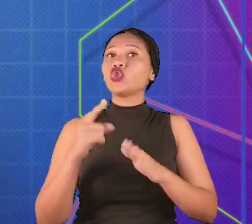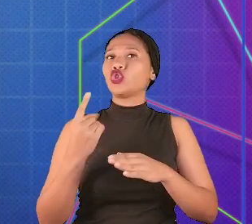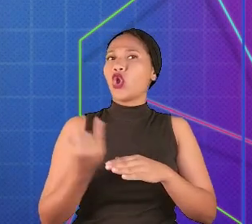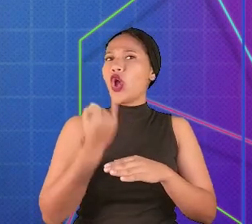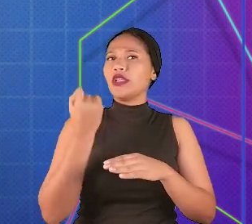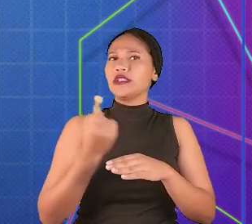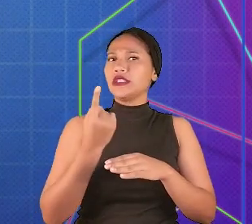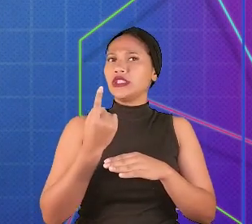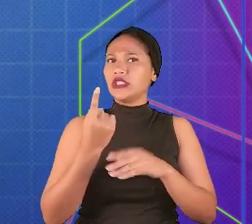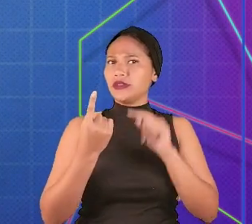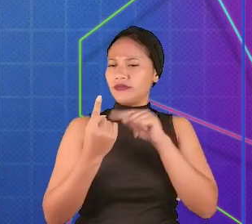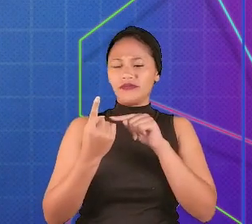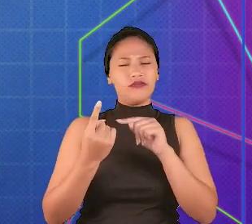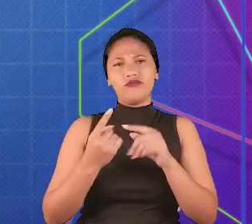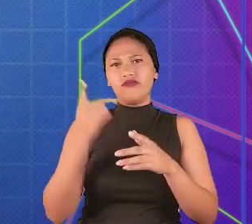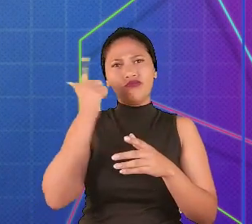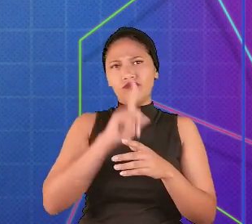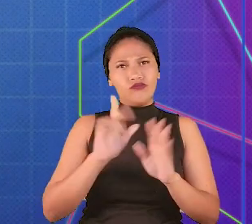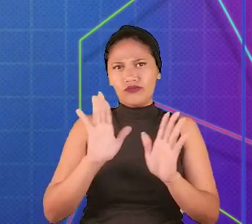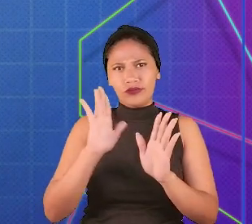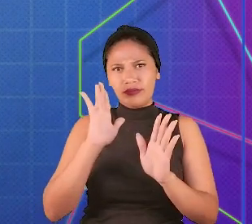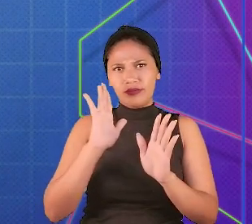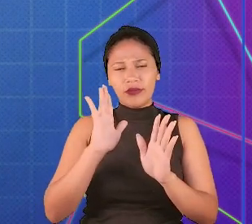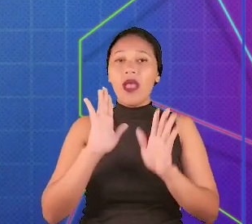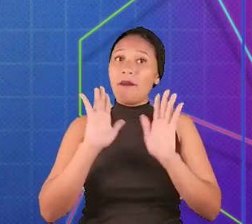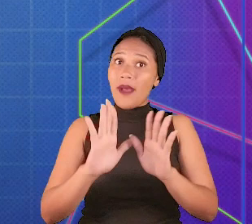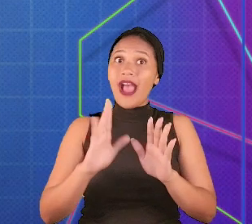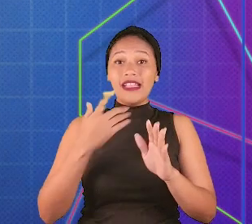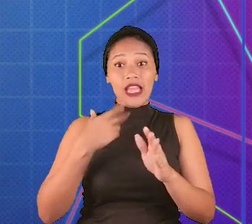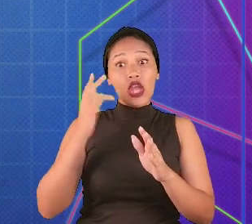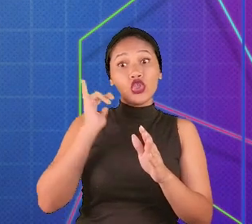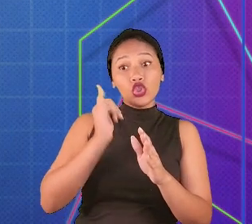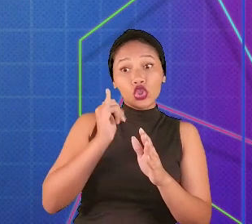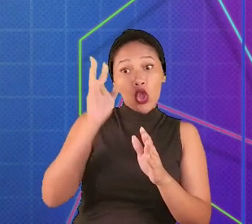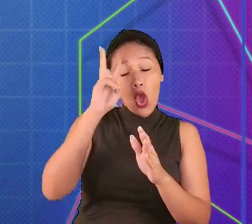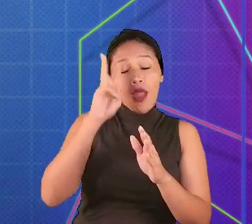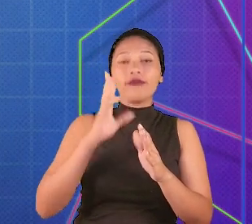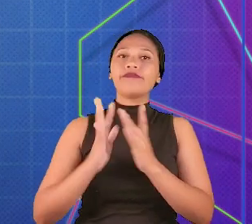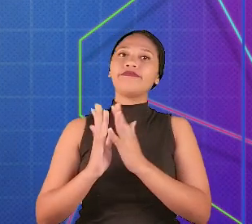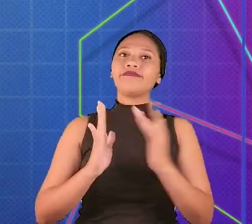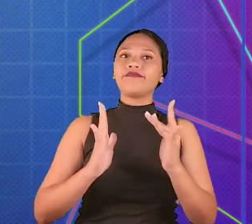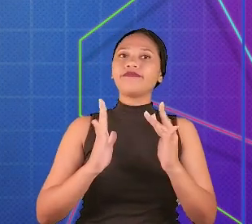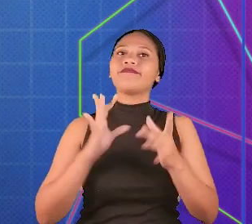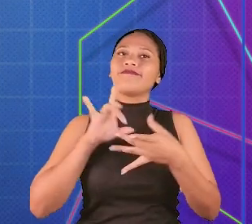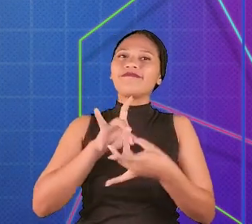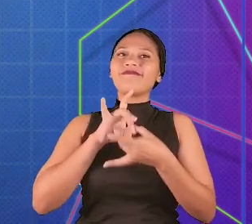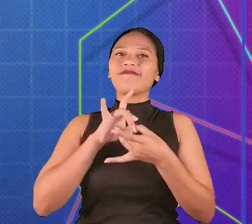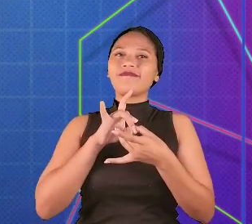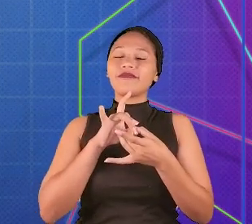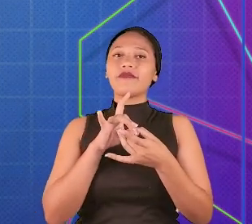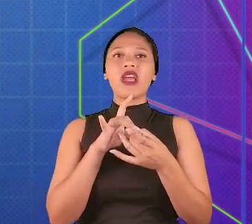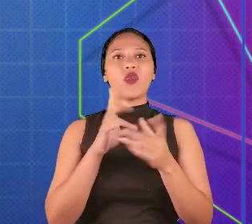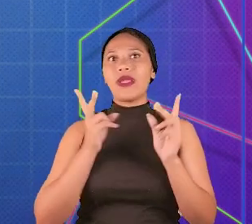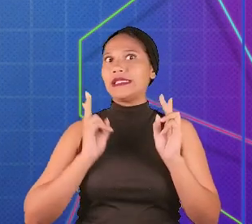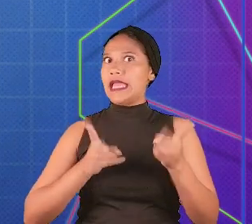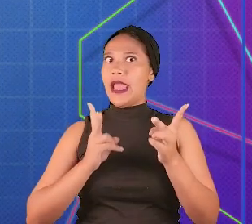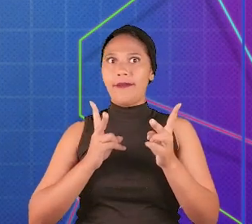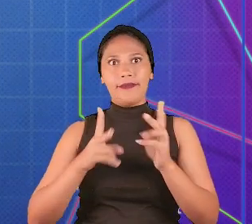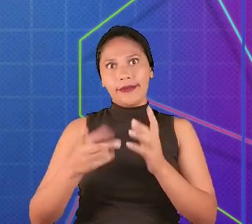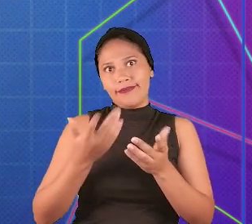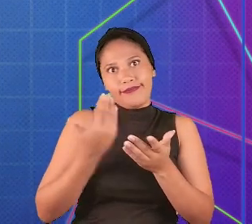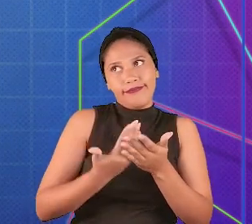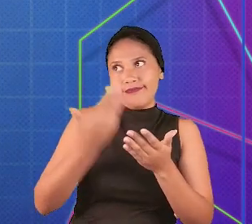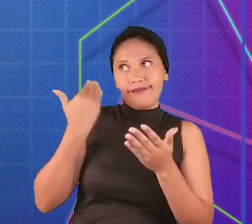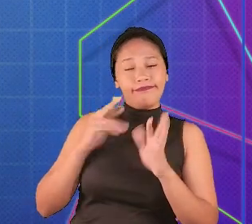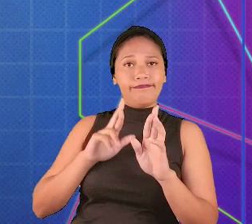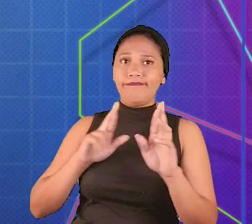garante um bom jogo, mas é fato que uma história bem elaborada aumenta as chances de envolvimento do jogador. Só que nem sempre os jogos tiveram